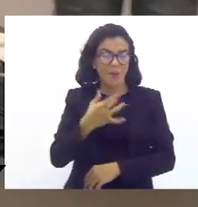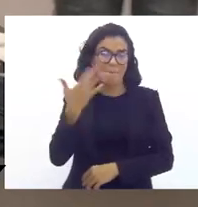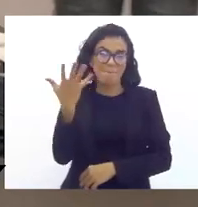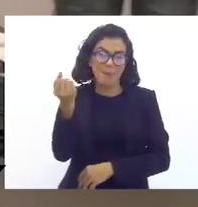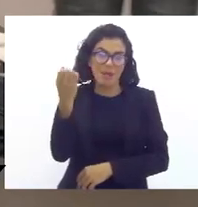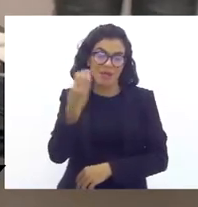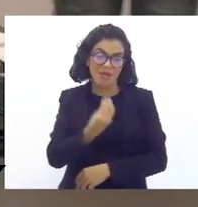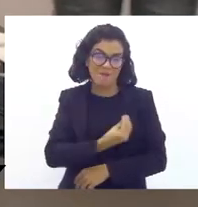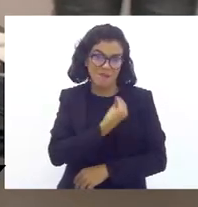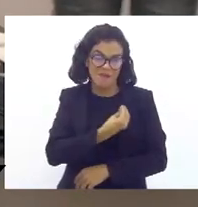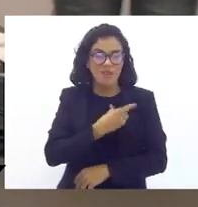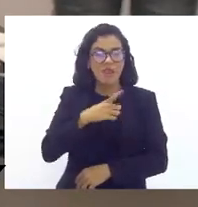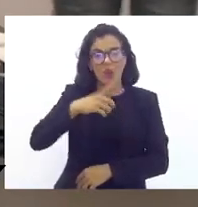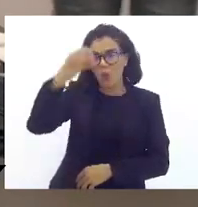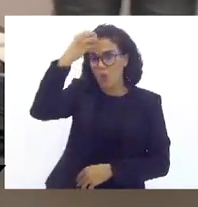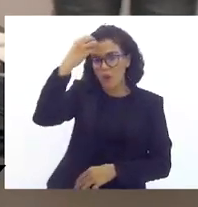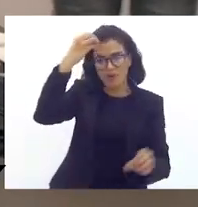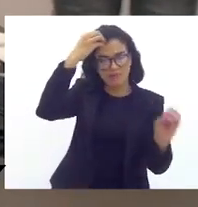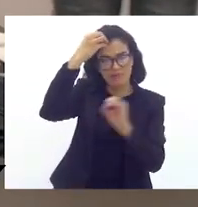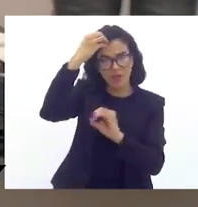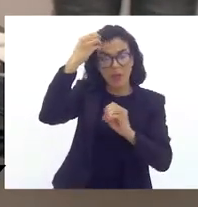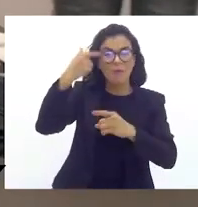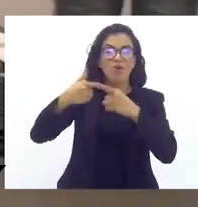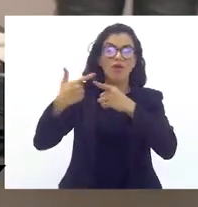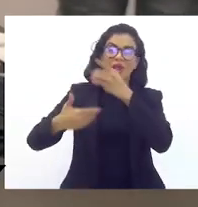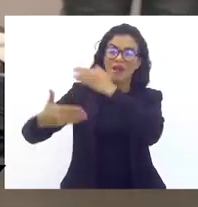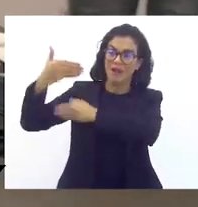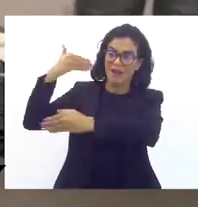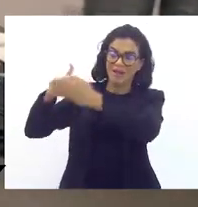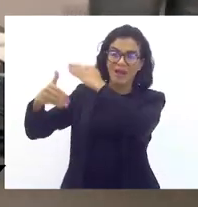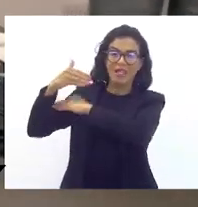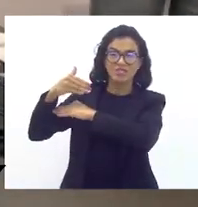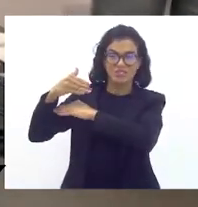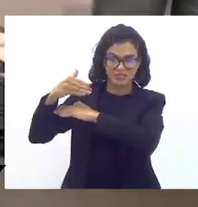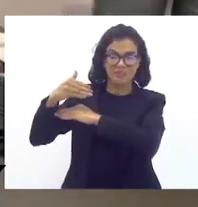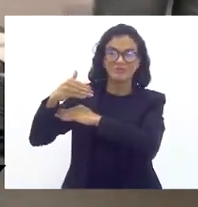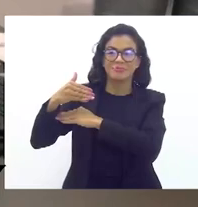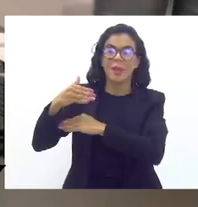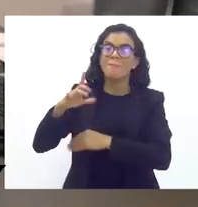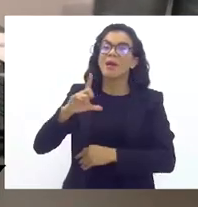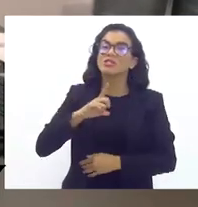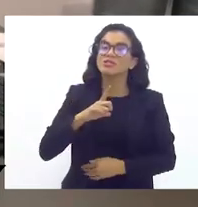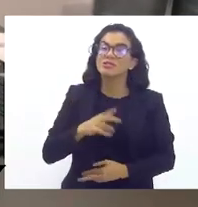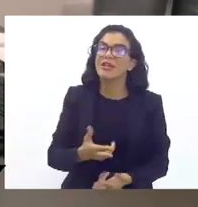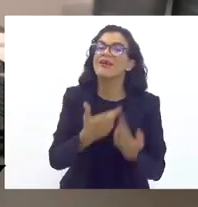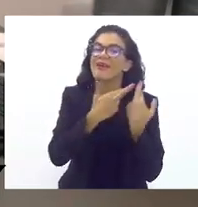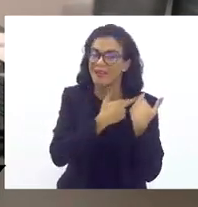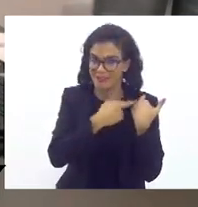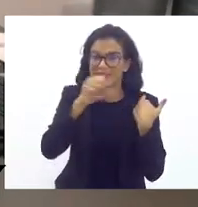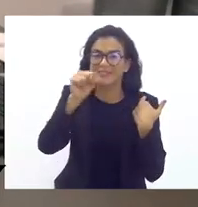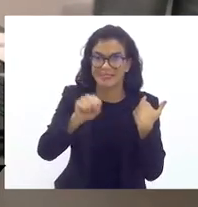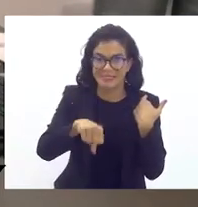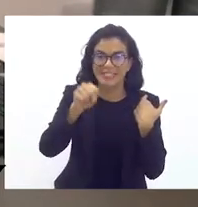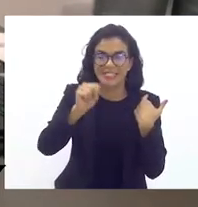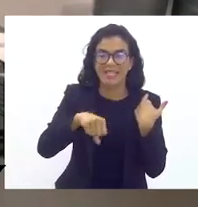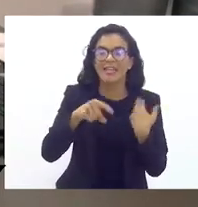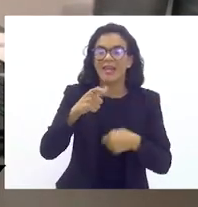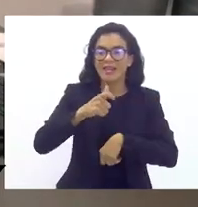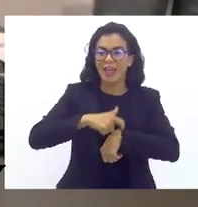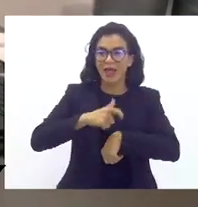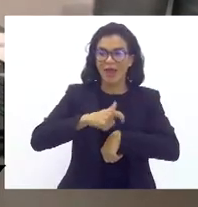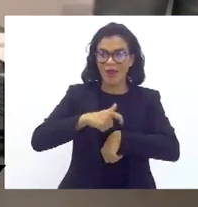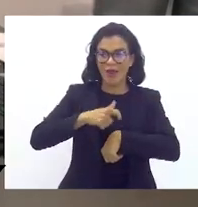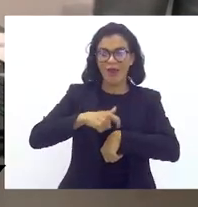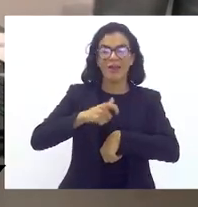tem responsa tem culpa né porque foi praticado lá atrás nenhuma mas tem responsabilidade na medida em que goza de